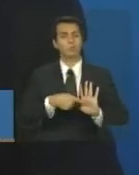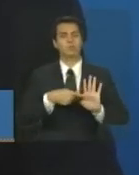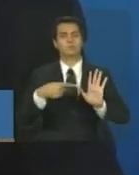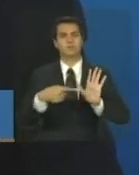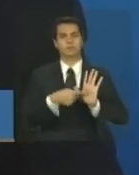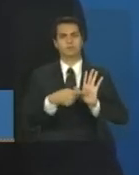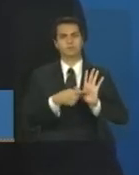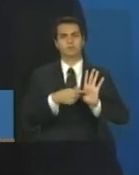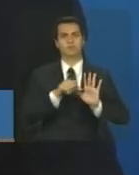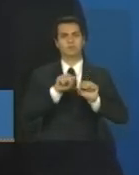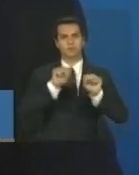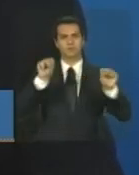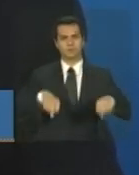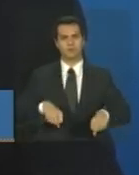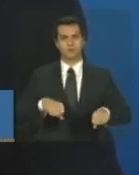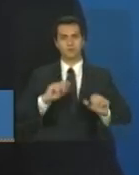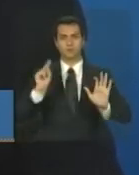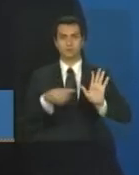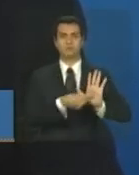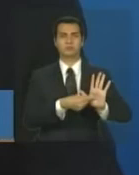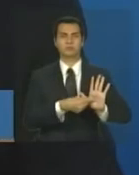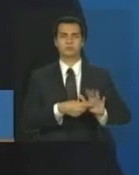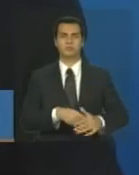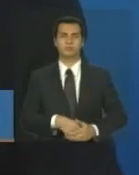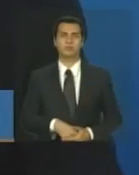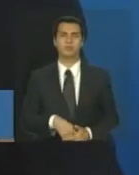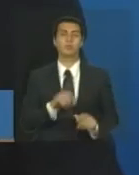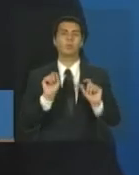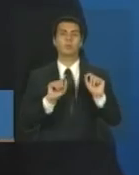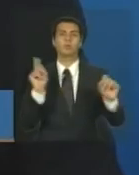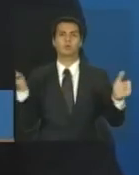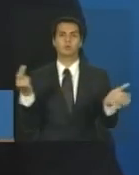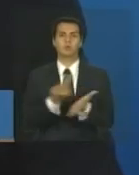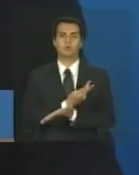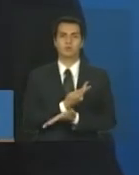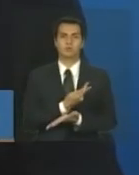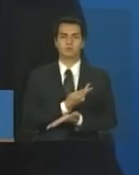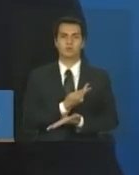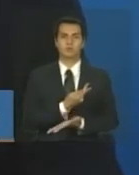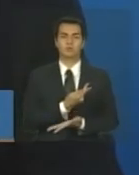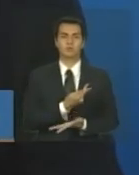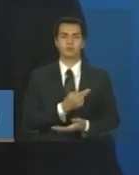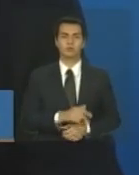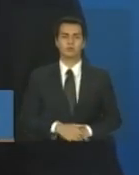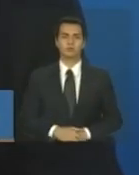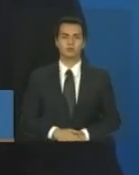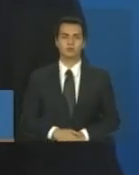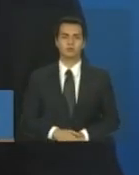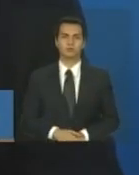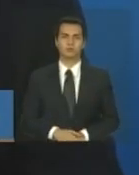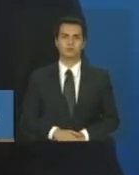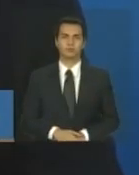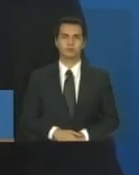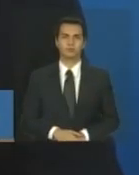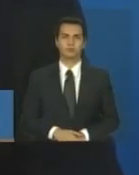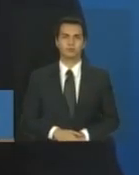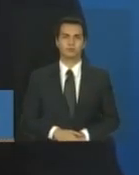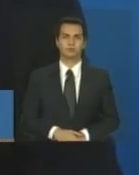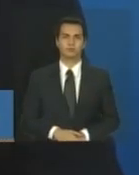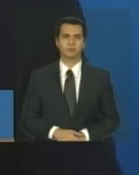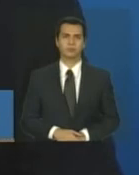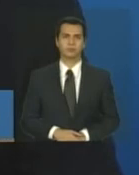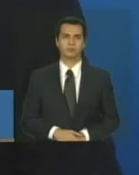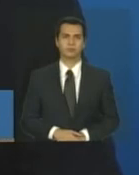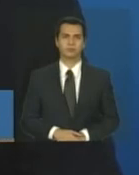dentro do sistema tá E aí o que que acontece quando ele faz isso ele é na mesma